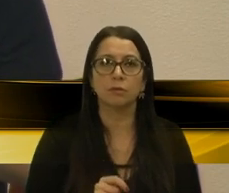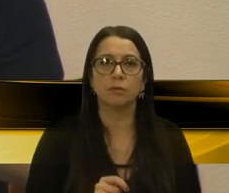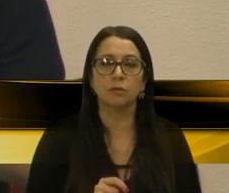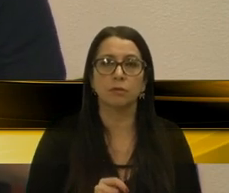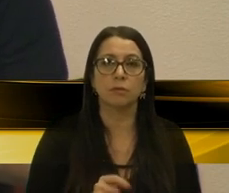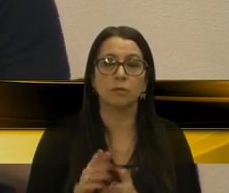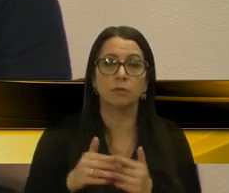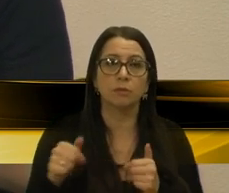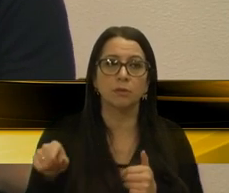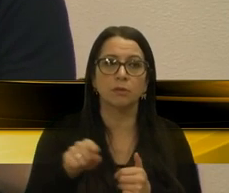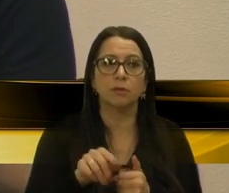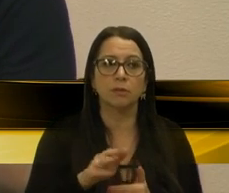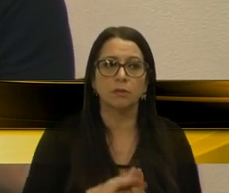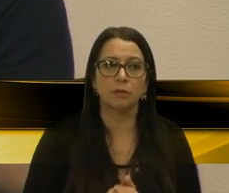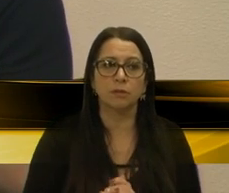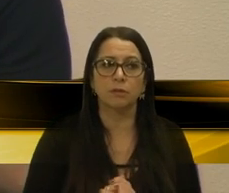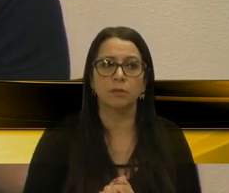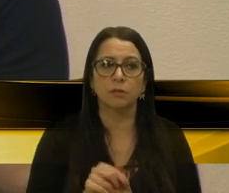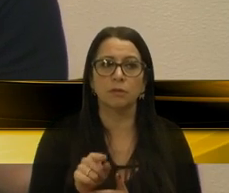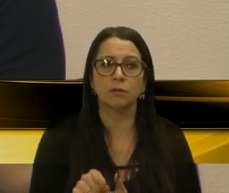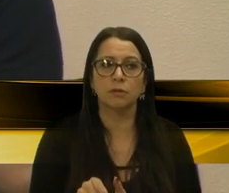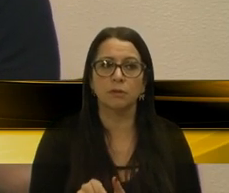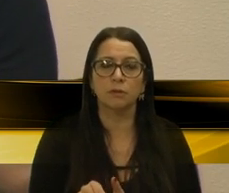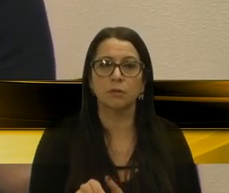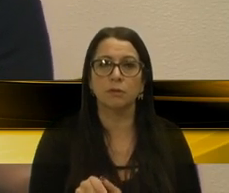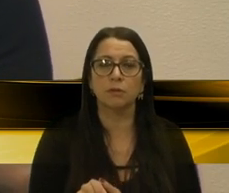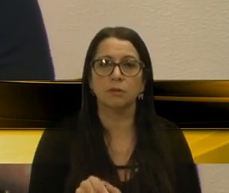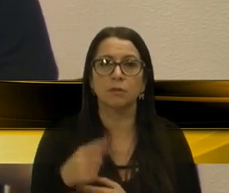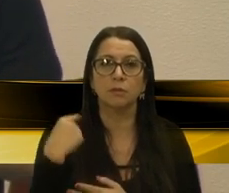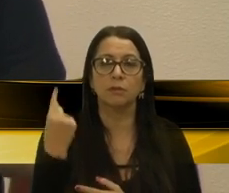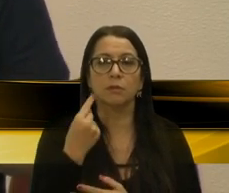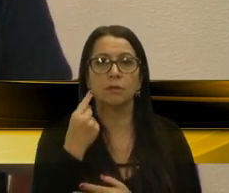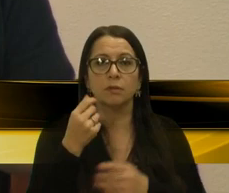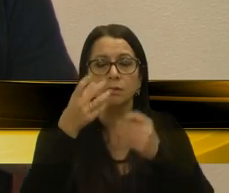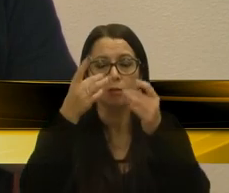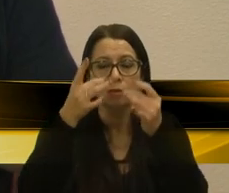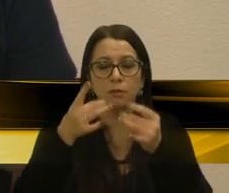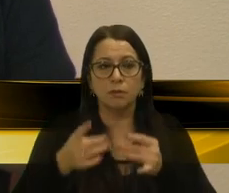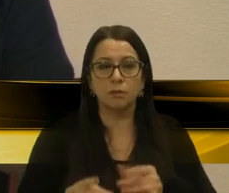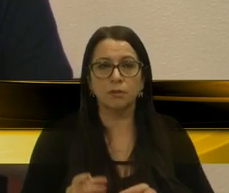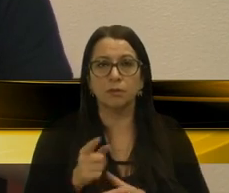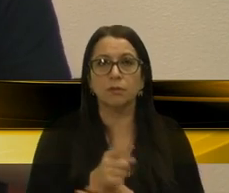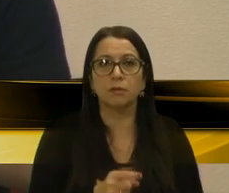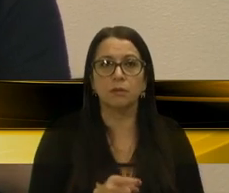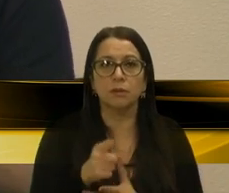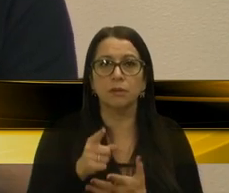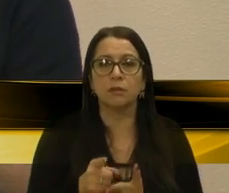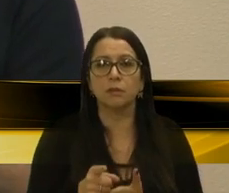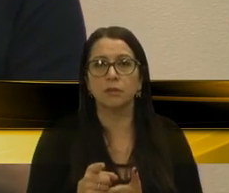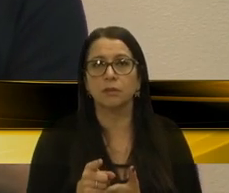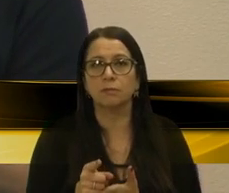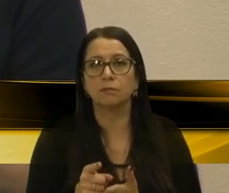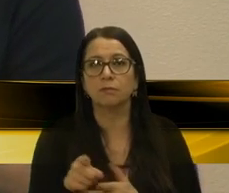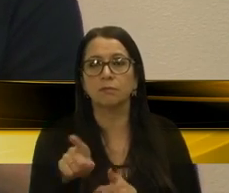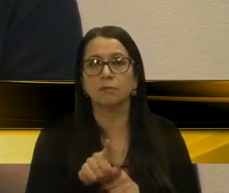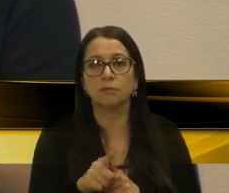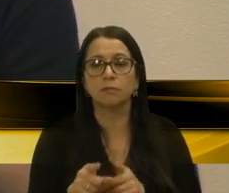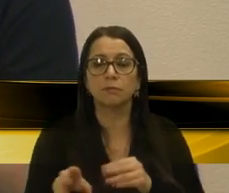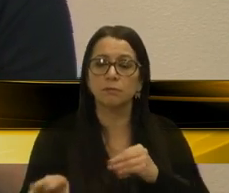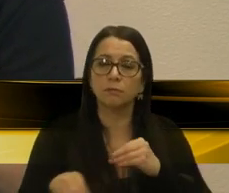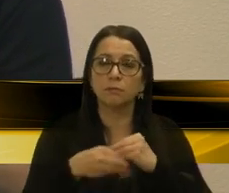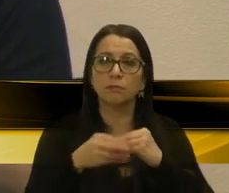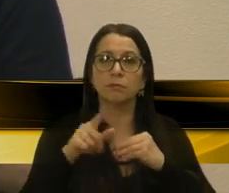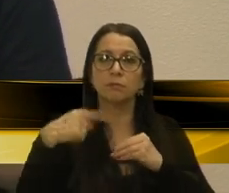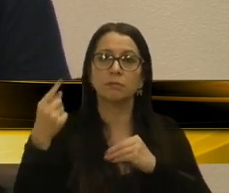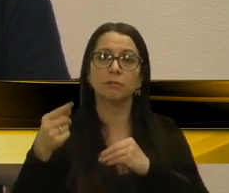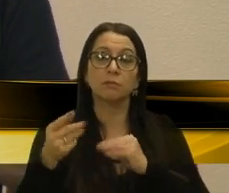mas eu peço assim em prol do serviço público, não é para esmiuçar a vida de ninguém, mas as pessoas têm o direito, sim. Inclusive, eu quero acrescentar, numa